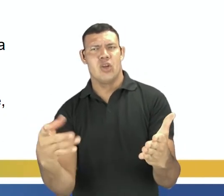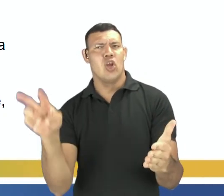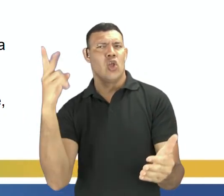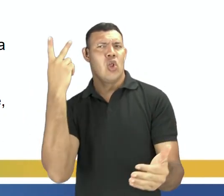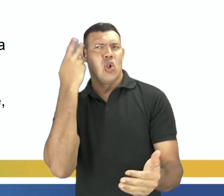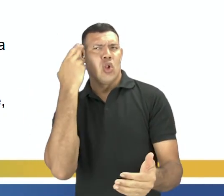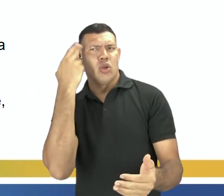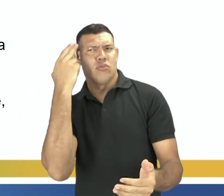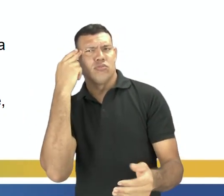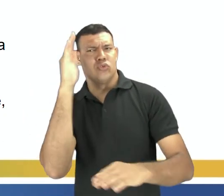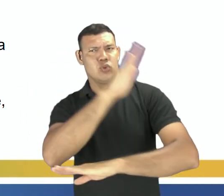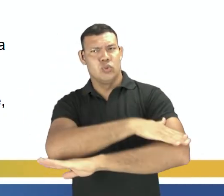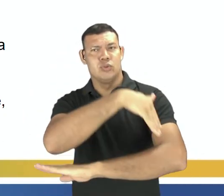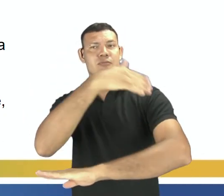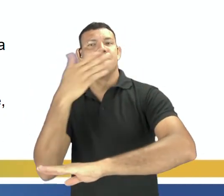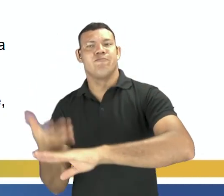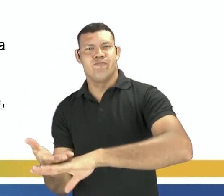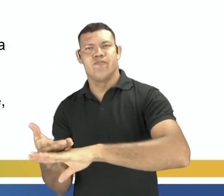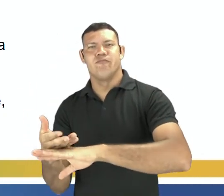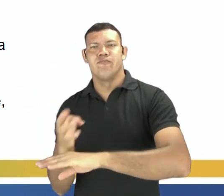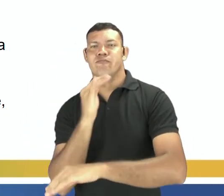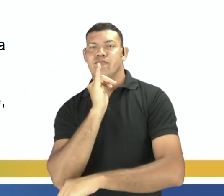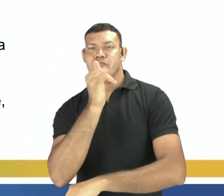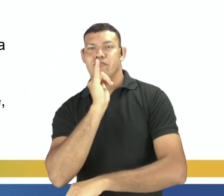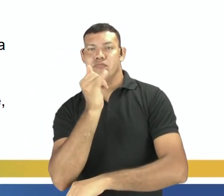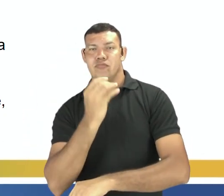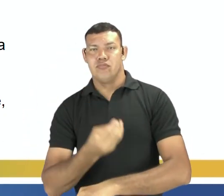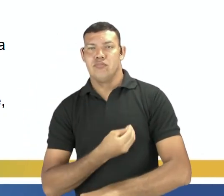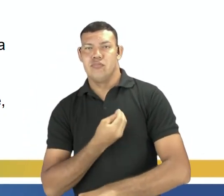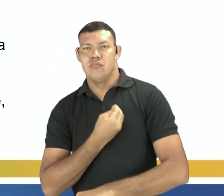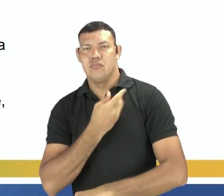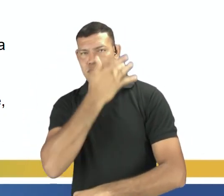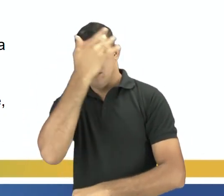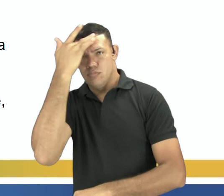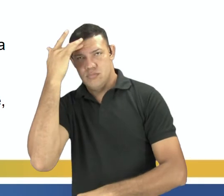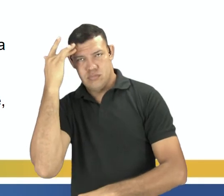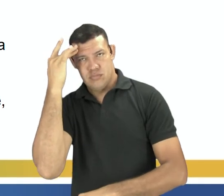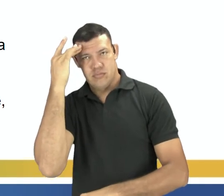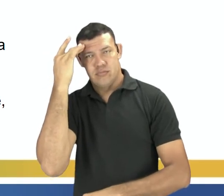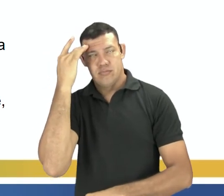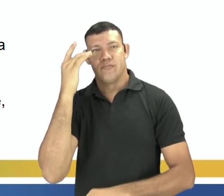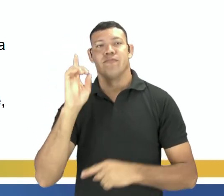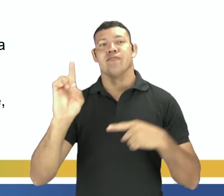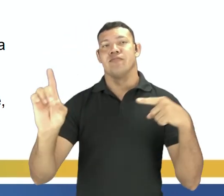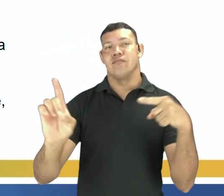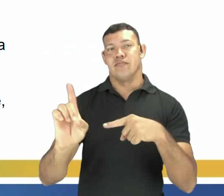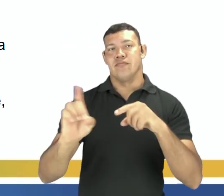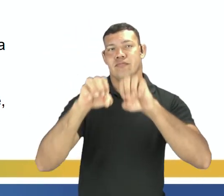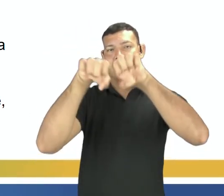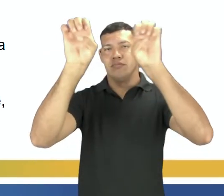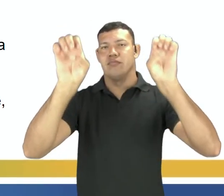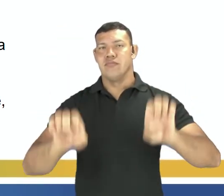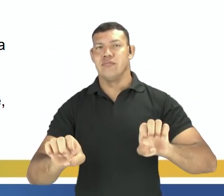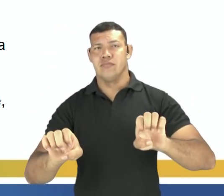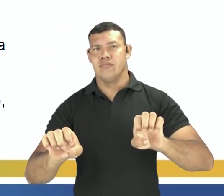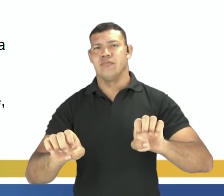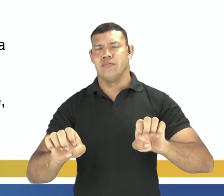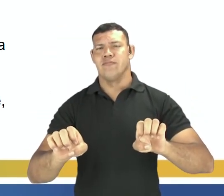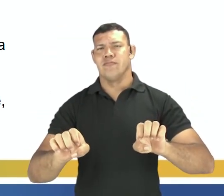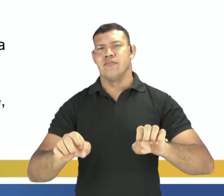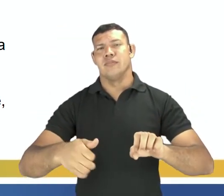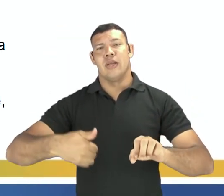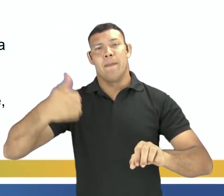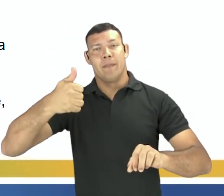cotidiano, constituindo um relato pessoal do autor sobre determinado fato do dia a dia. D, estruturar-se exclusivamente em